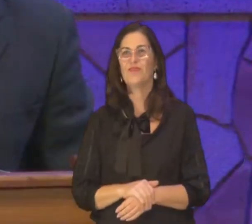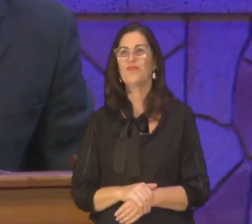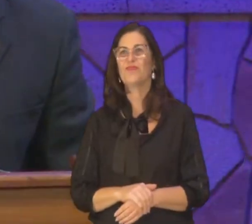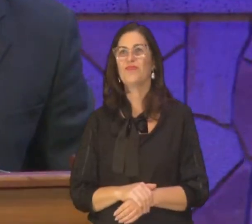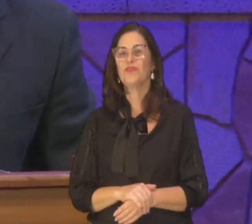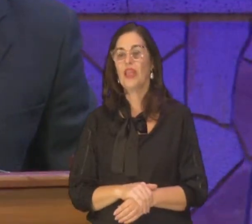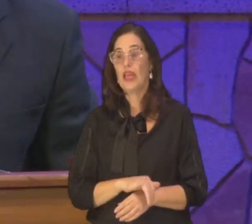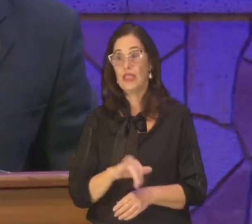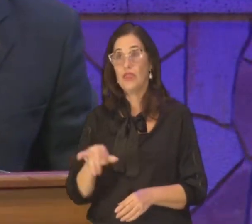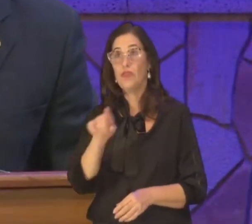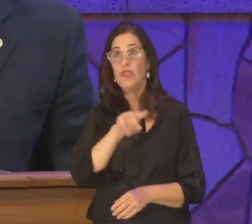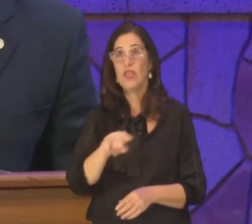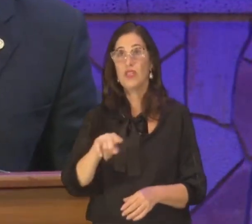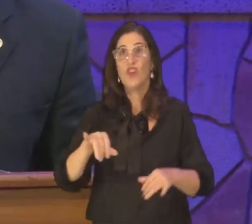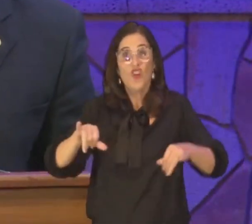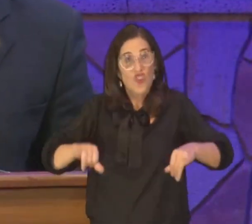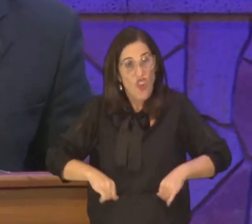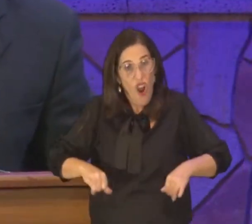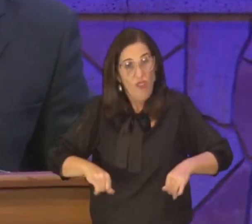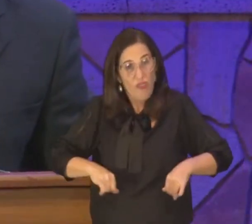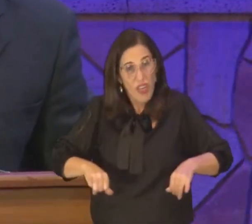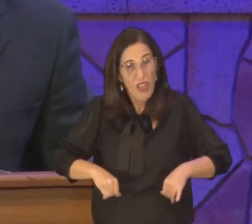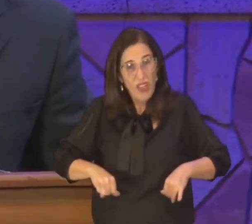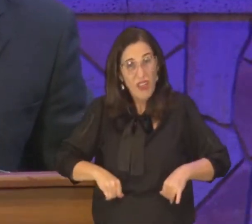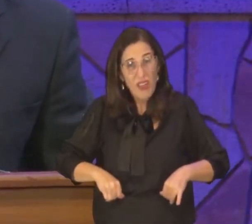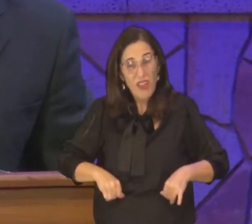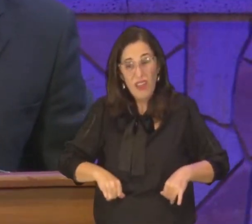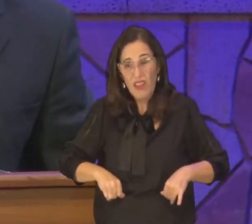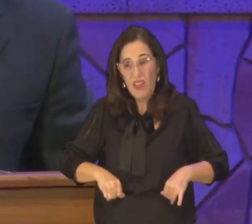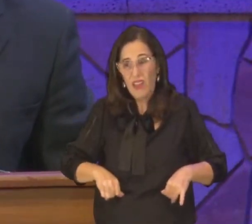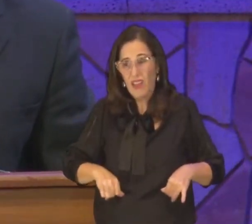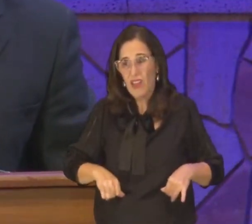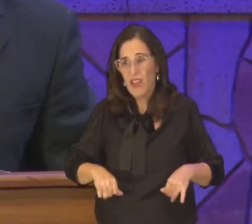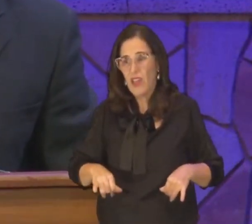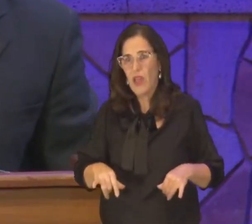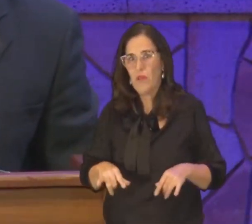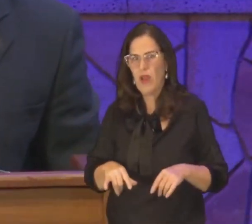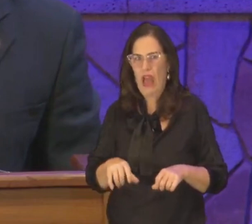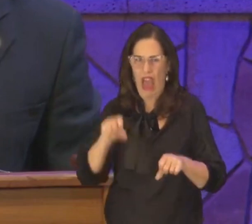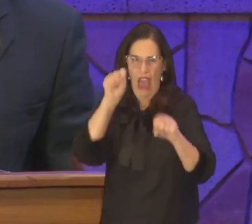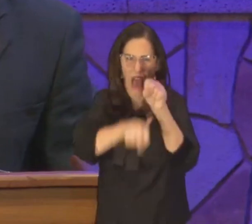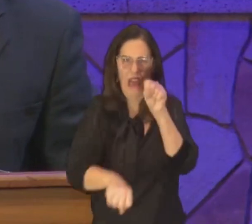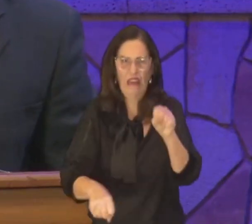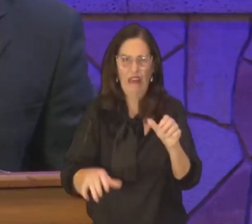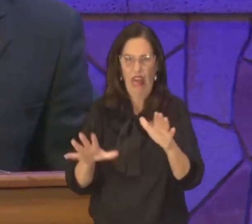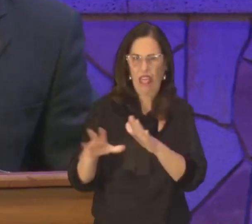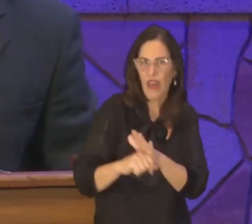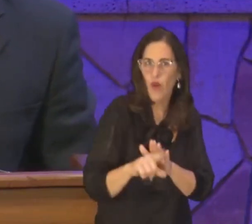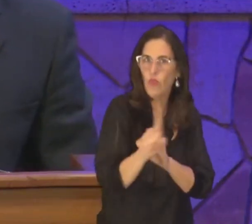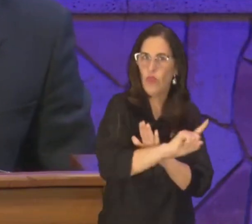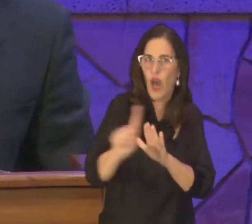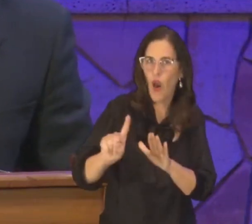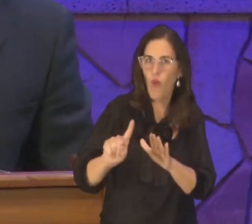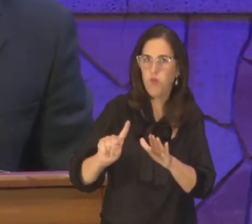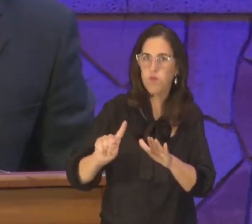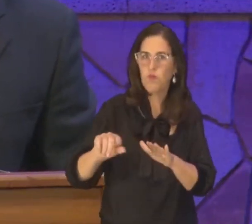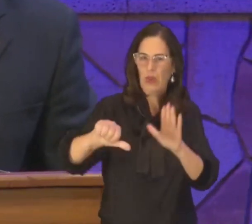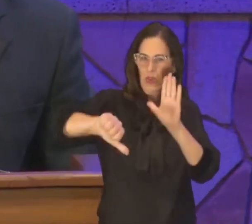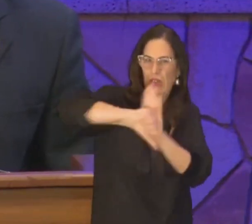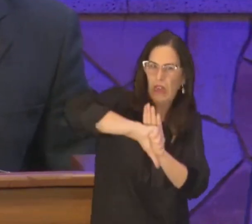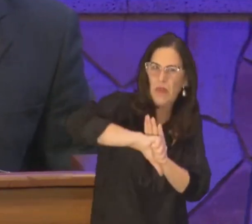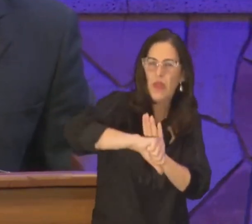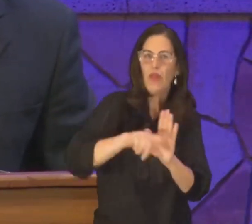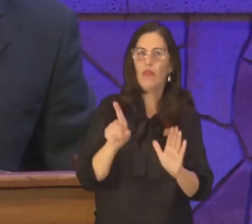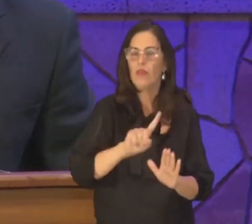Se algum de vocês sofre, que não seja como assassino, ladrão, criminoso,